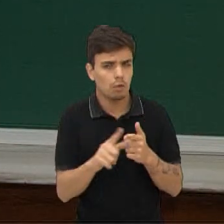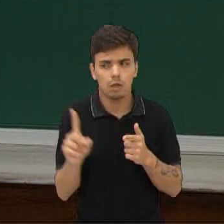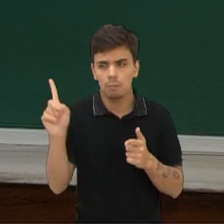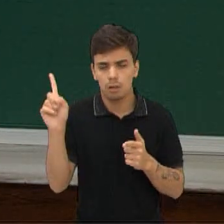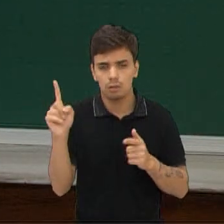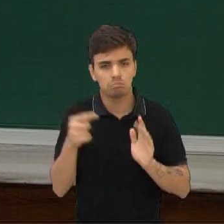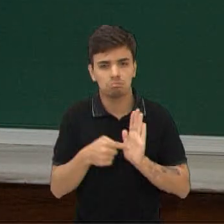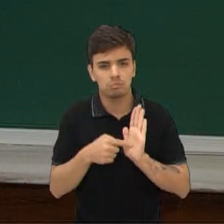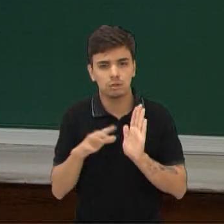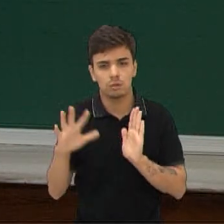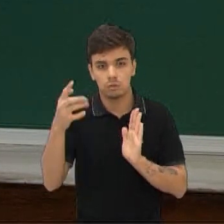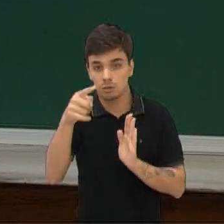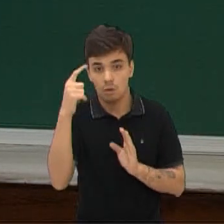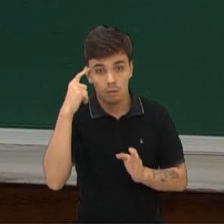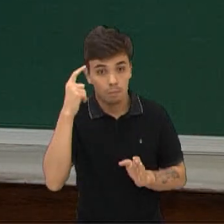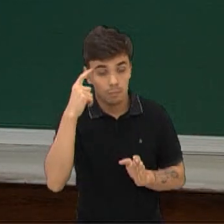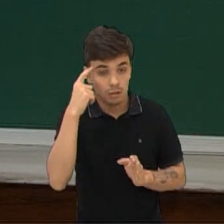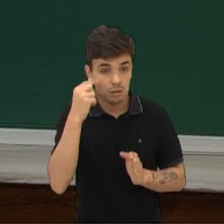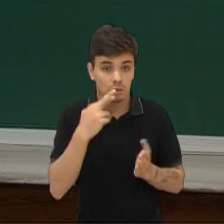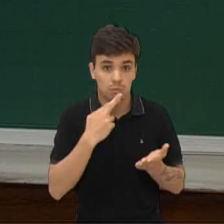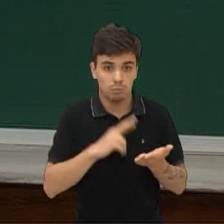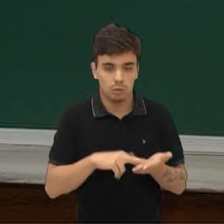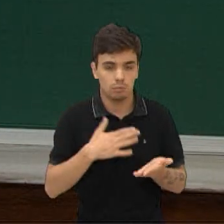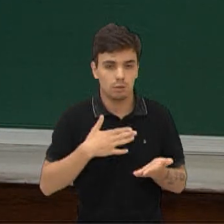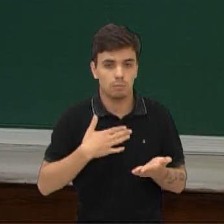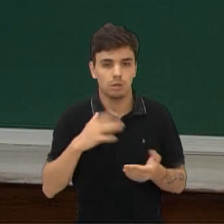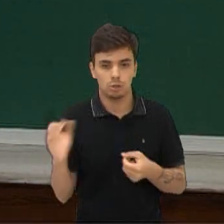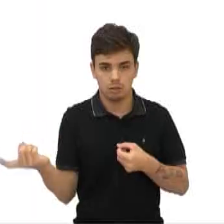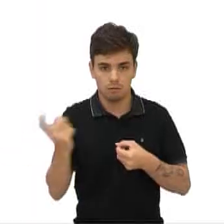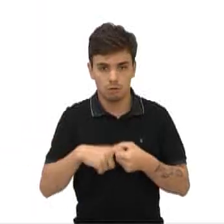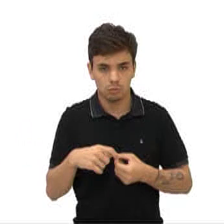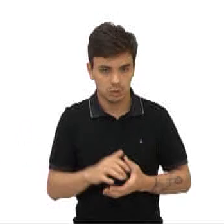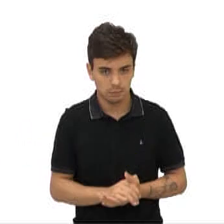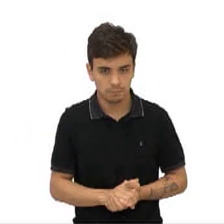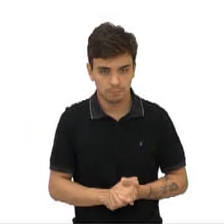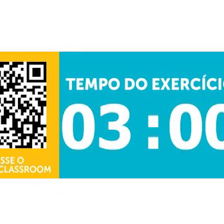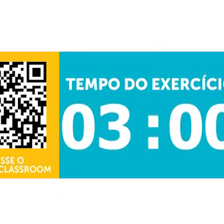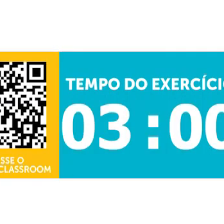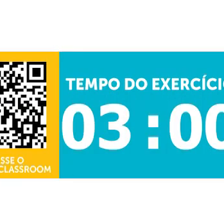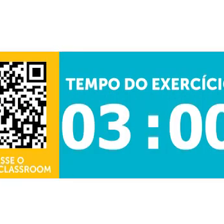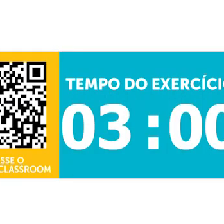tá? Pensa aí, responde para mim e a gente já volta, tá bom?